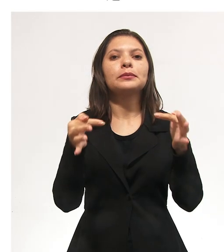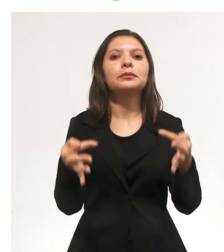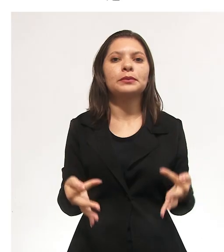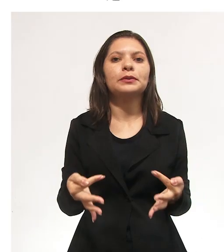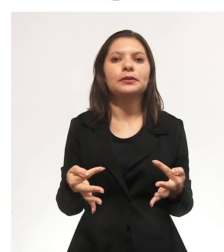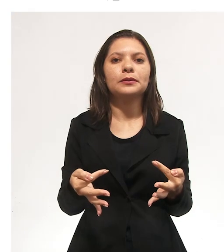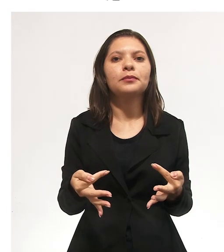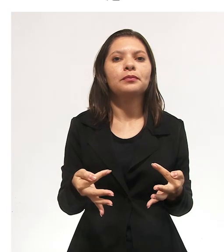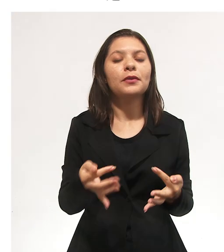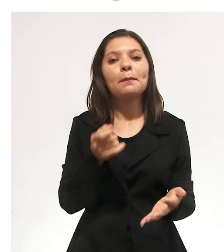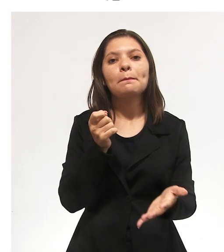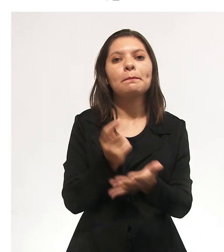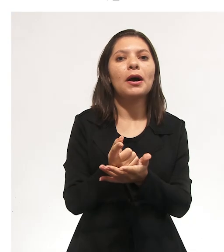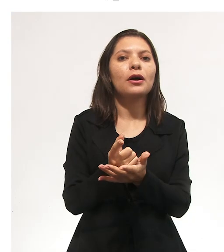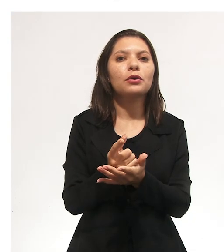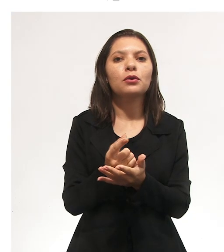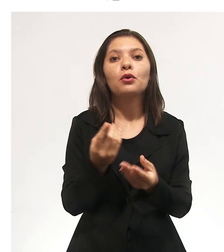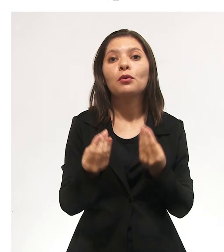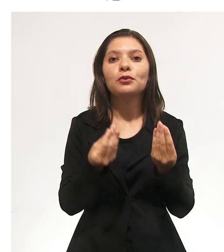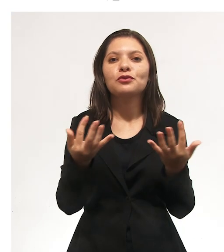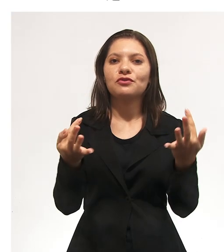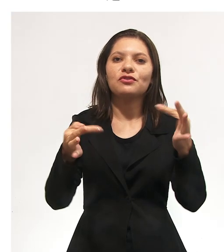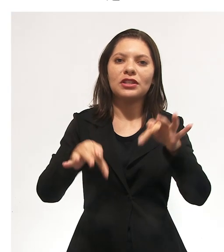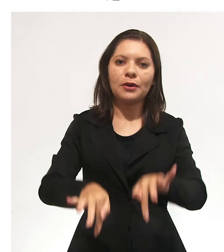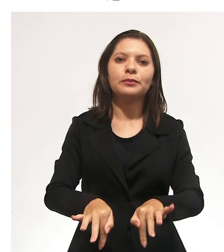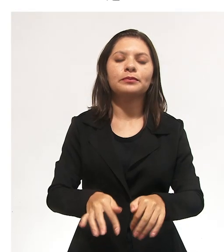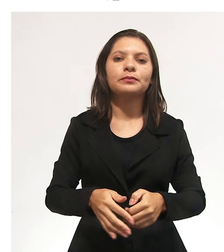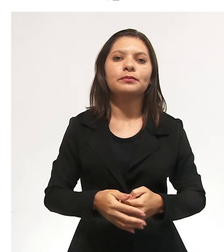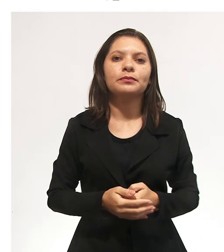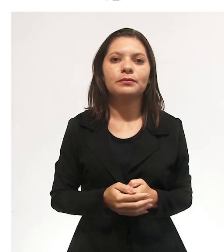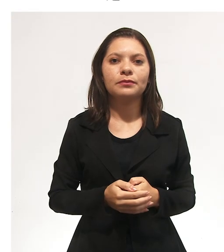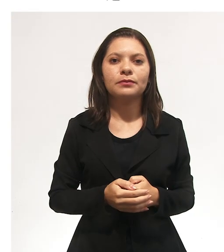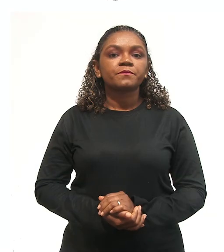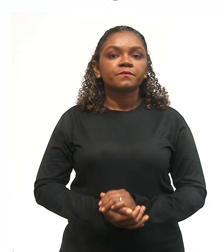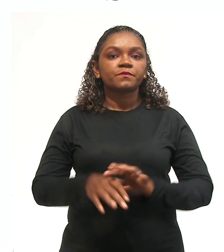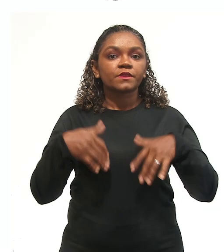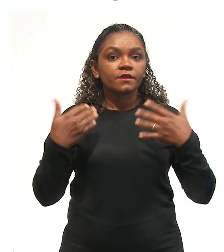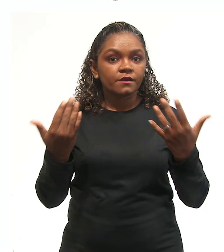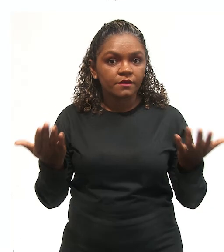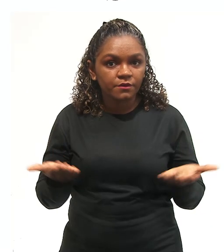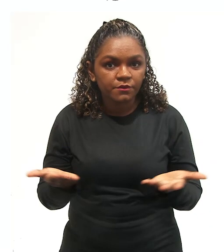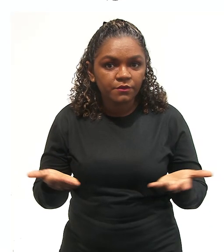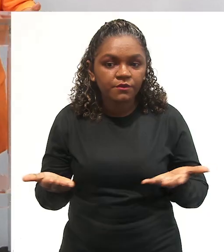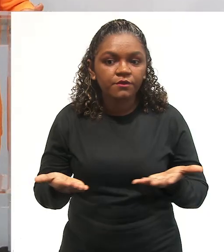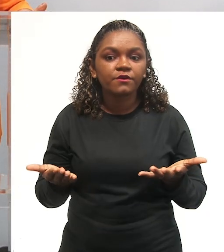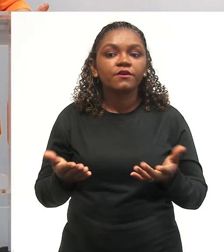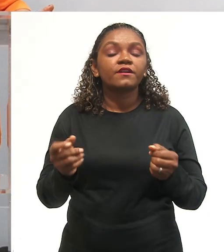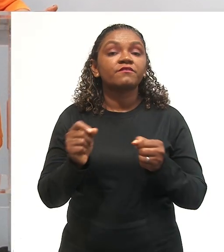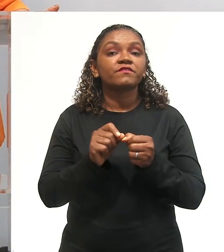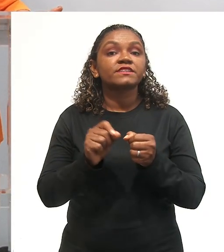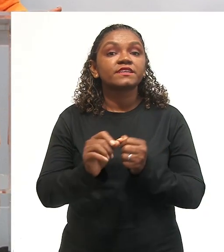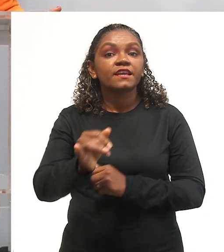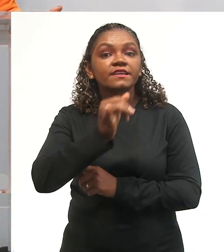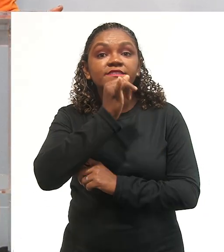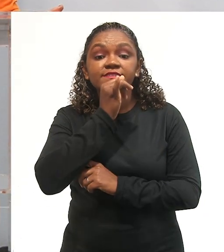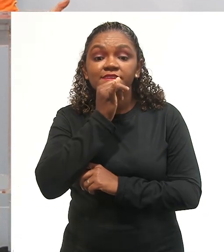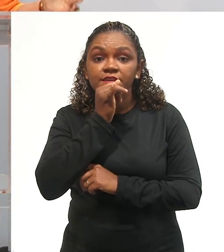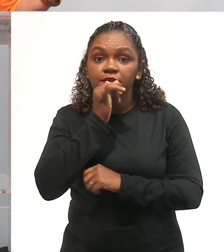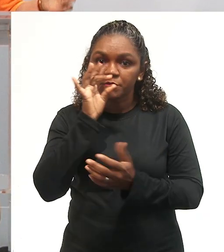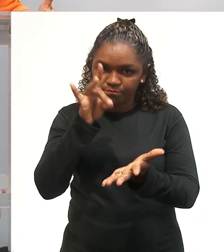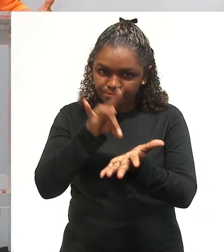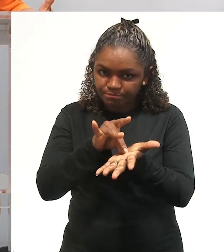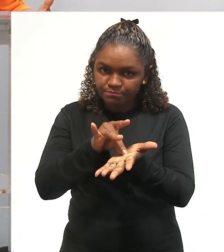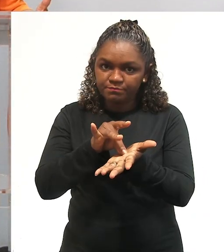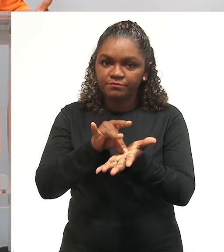que eles são pagos somente no final da aplicação. E agora, a gente vai para um